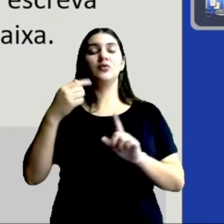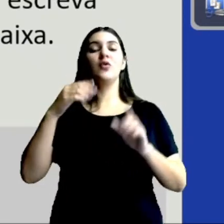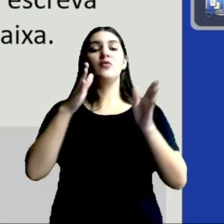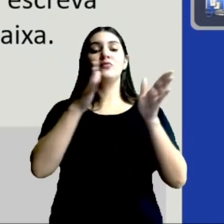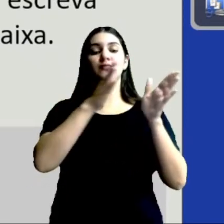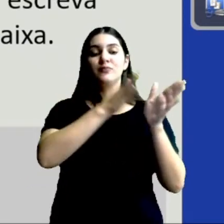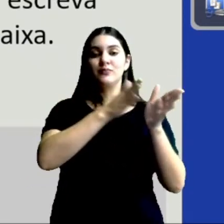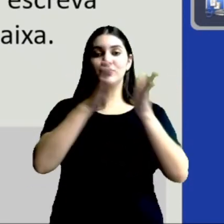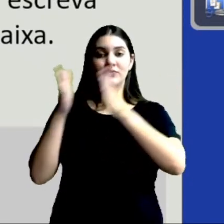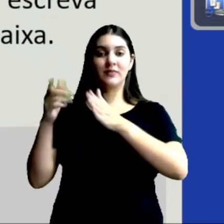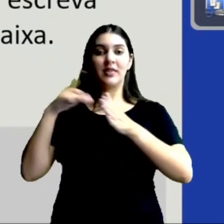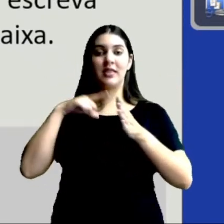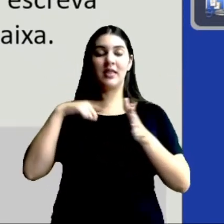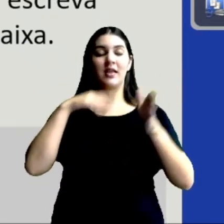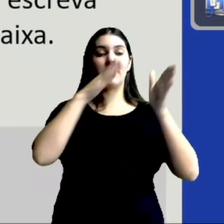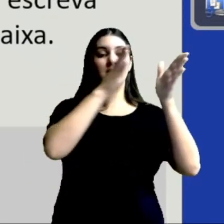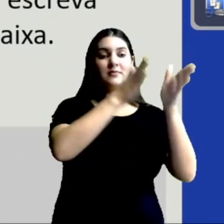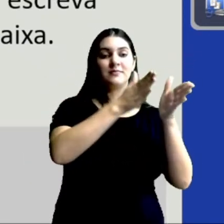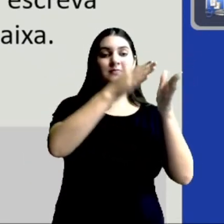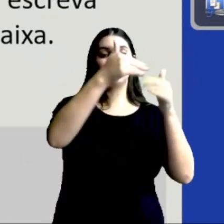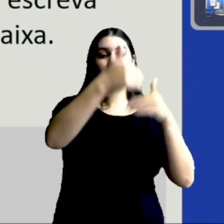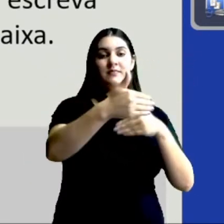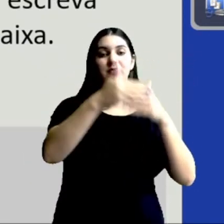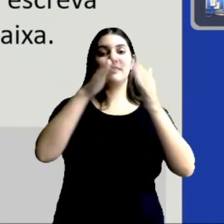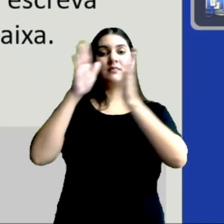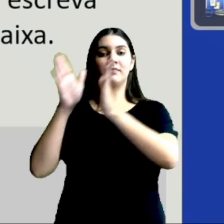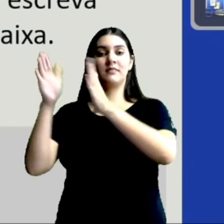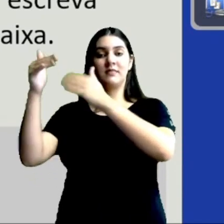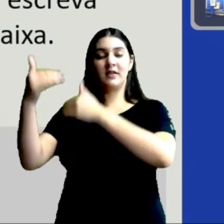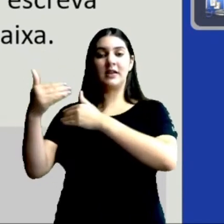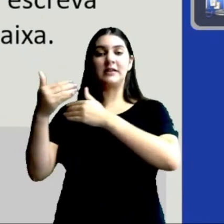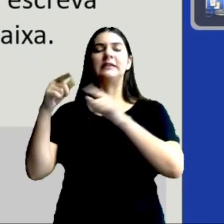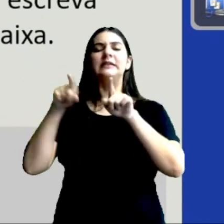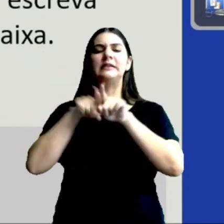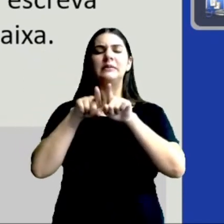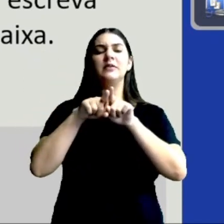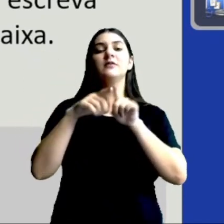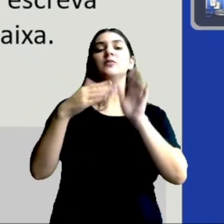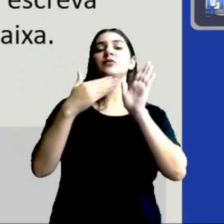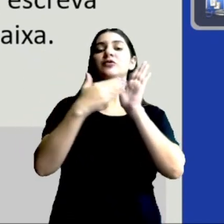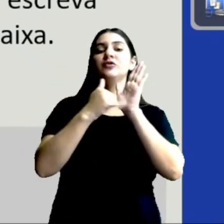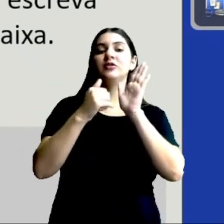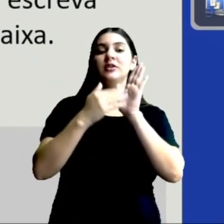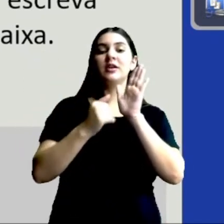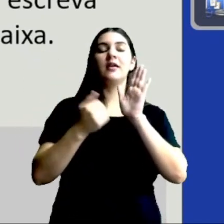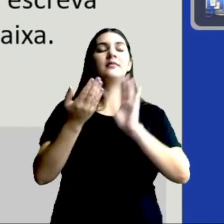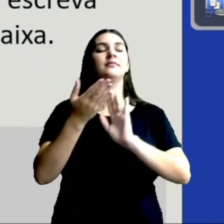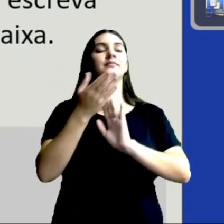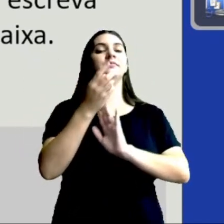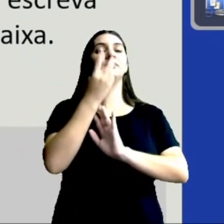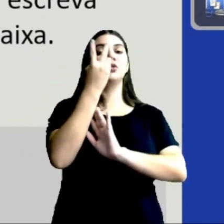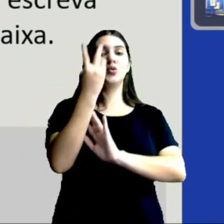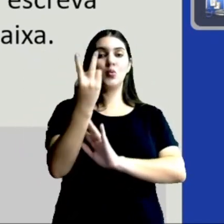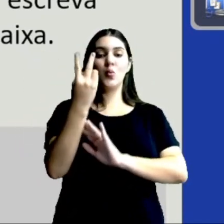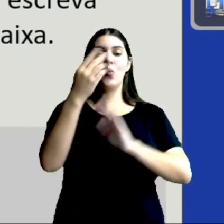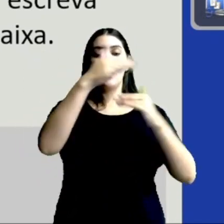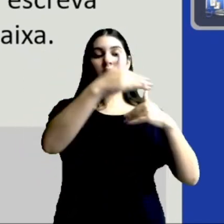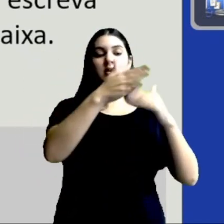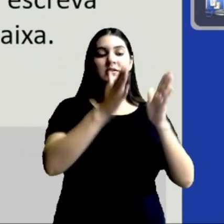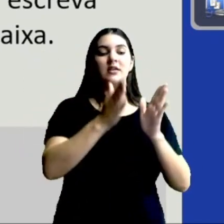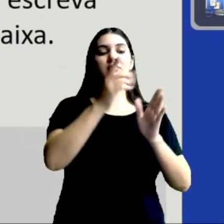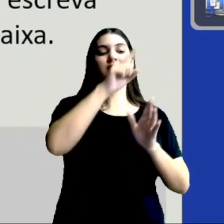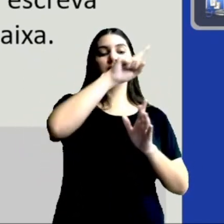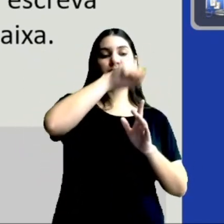com canetas? Tem 2 em um lado e tem 2 em outro. Então, vamos tirar 2 caixas dessa caneta de cada lado,